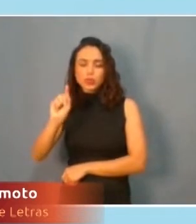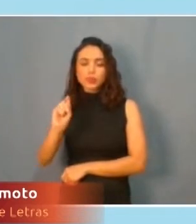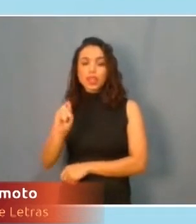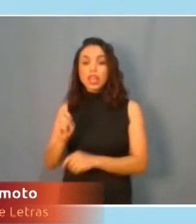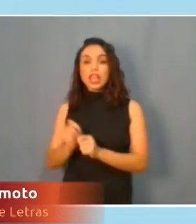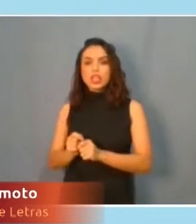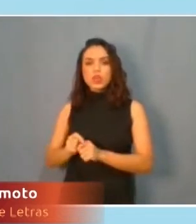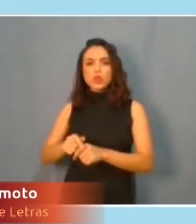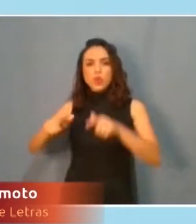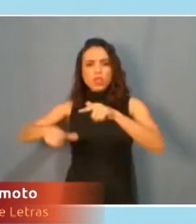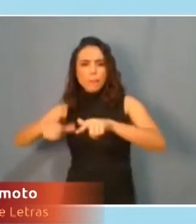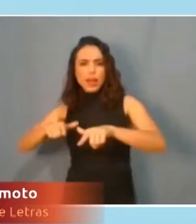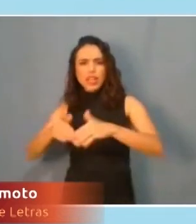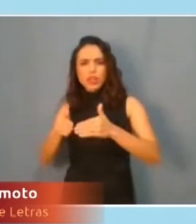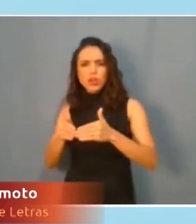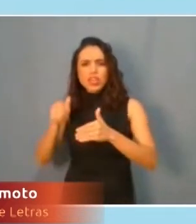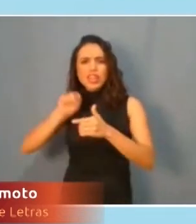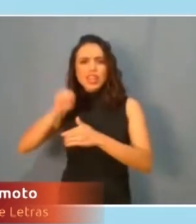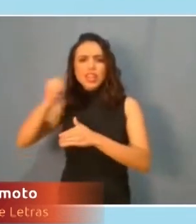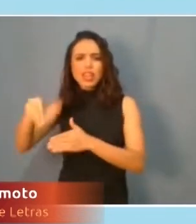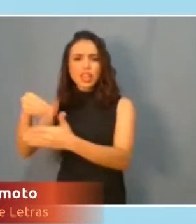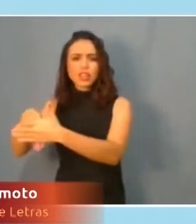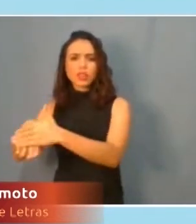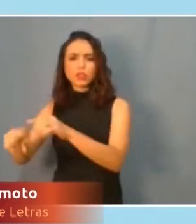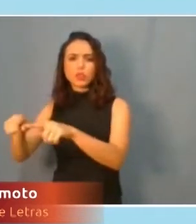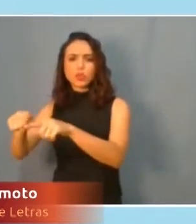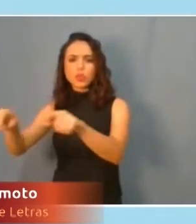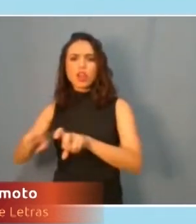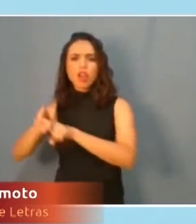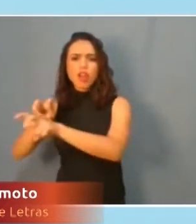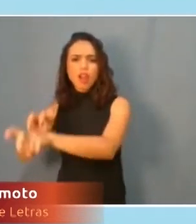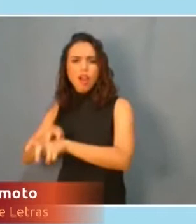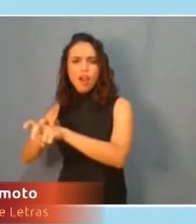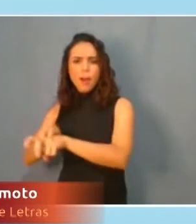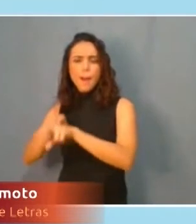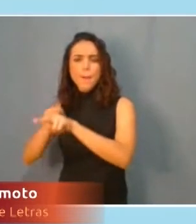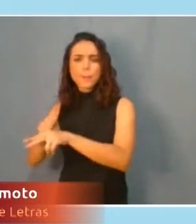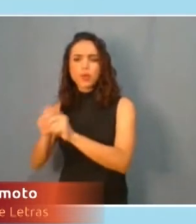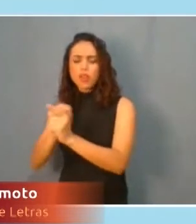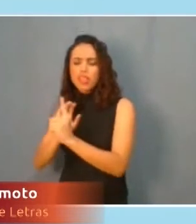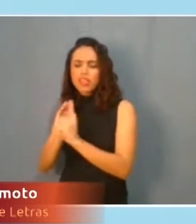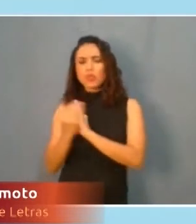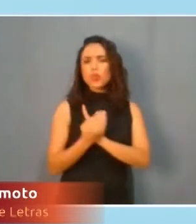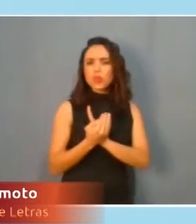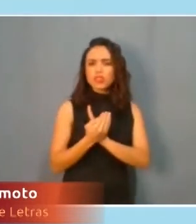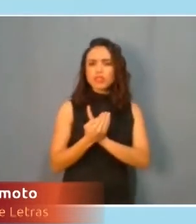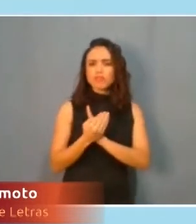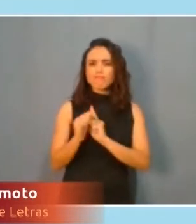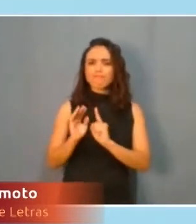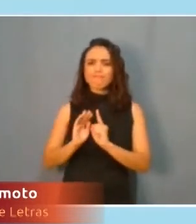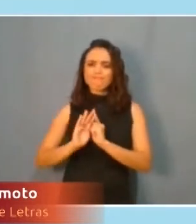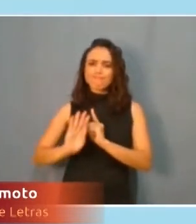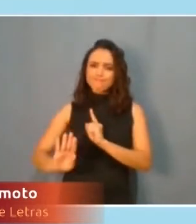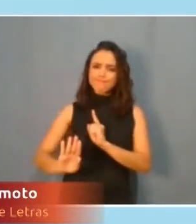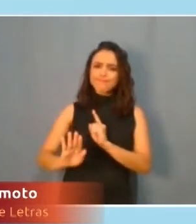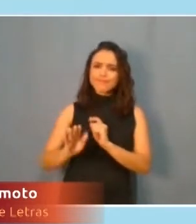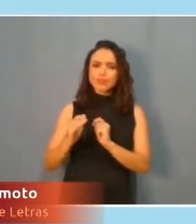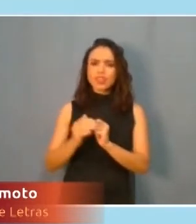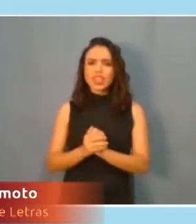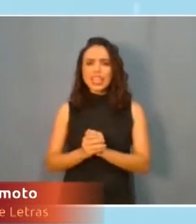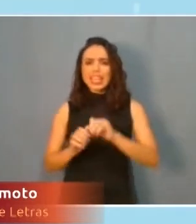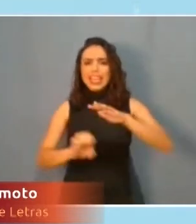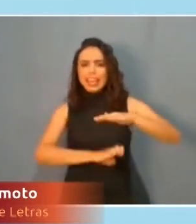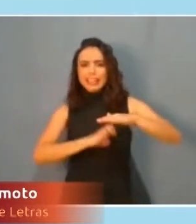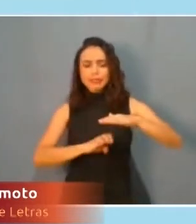e, de certa forma, também determina a forma como a gente consome alimentos, porque são muito poucas empresas que dominam todo esse setor, tanto